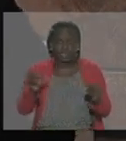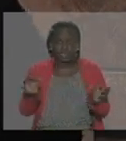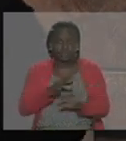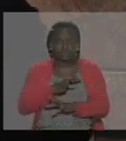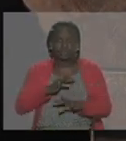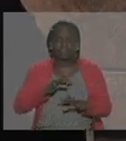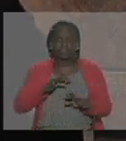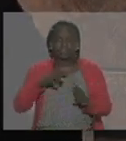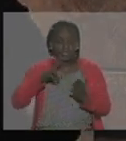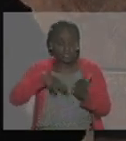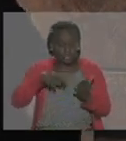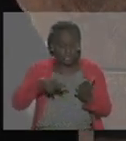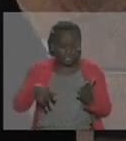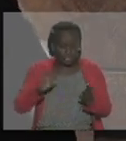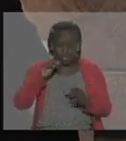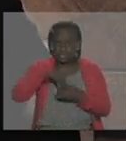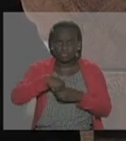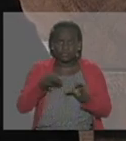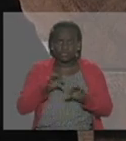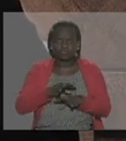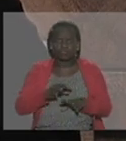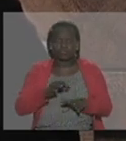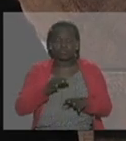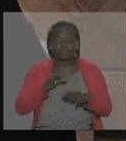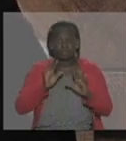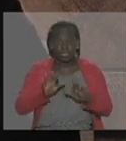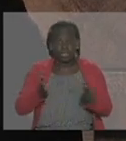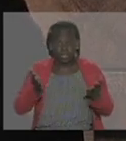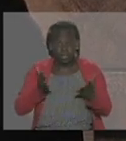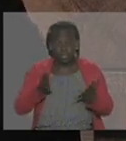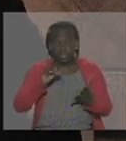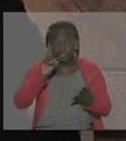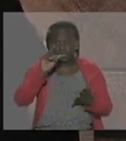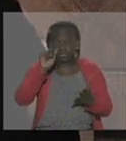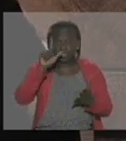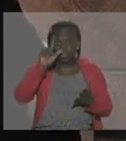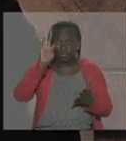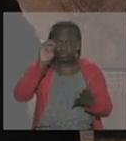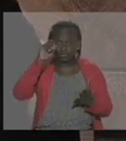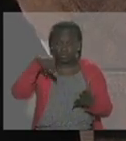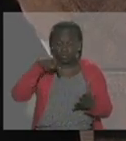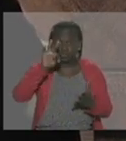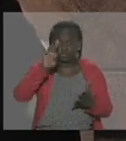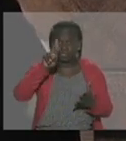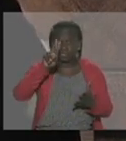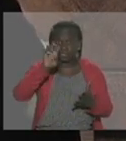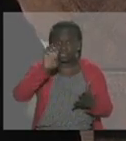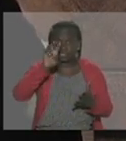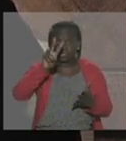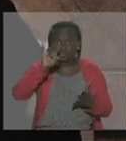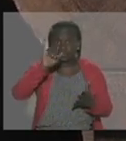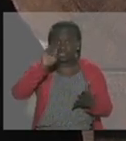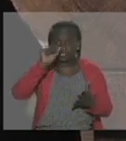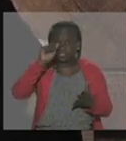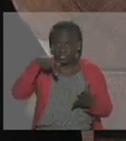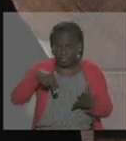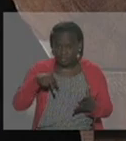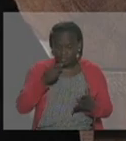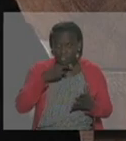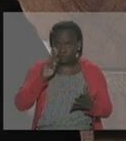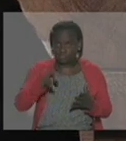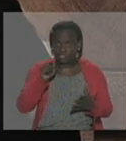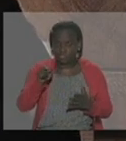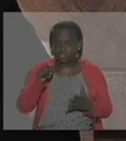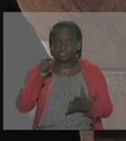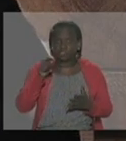né que é aquela o conto fechado em si mesmo agora o Dalton Trevisan para responder ao que